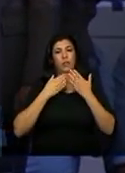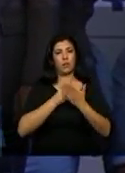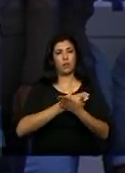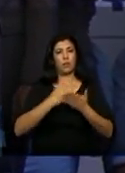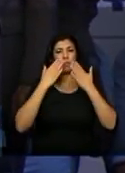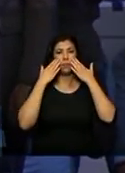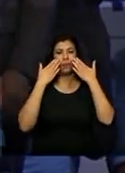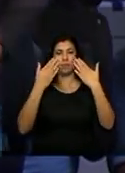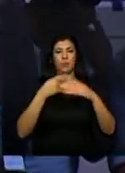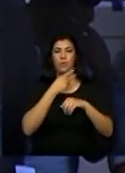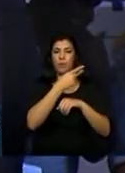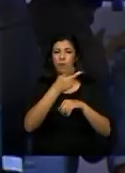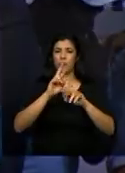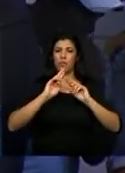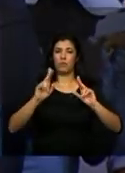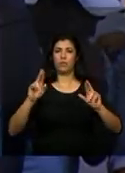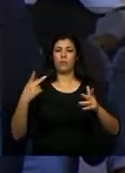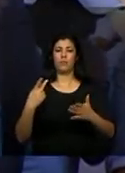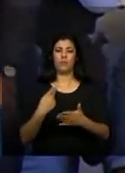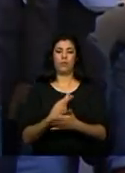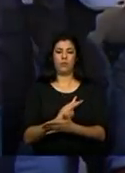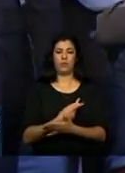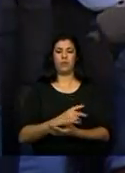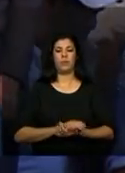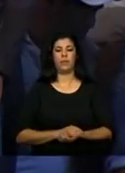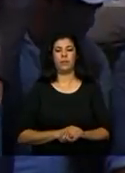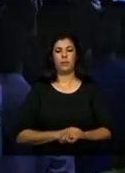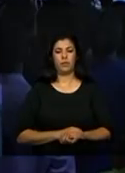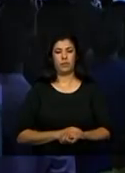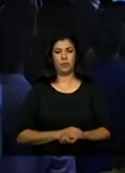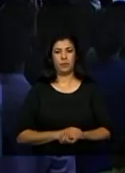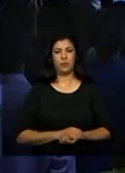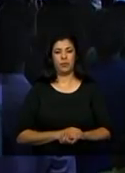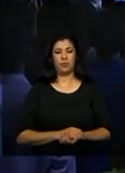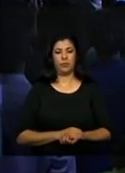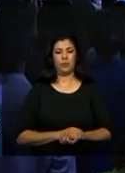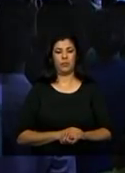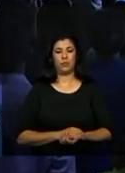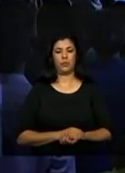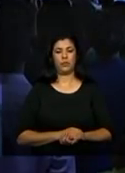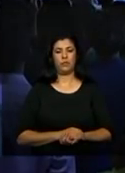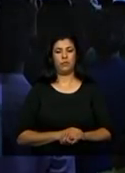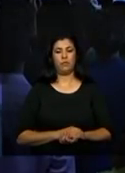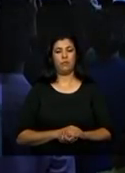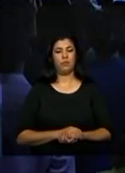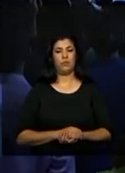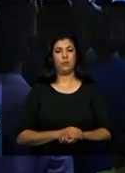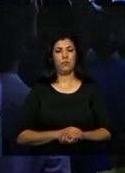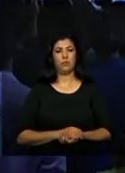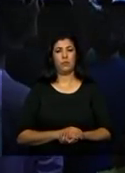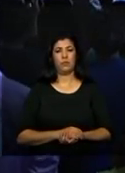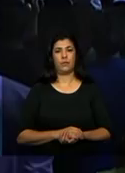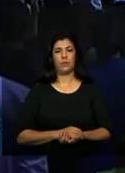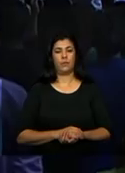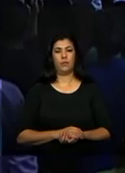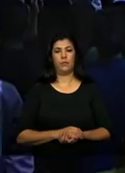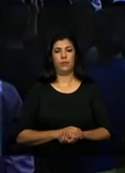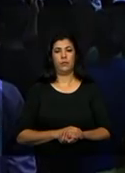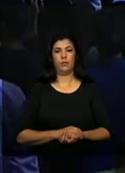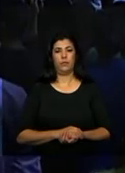Catadores. Fernando Luiz Cardoso das Neves.